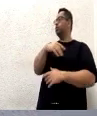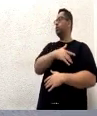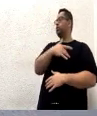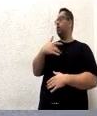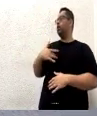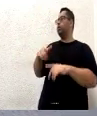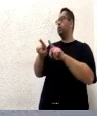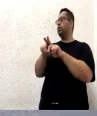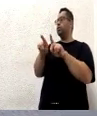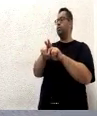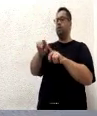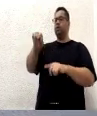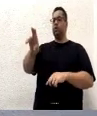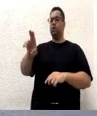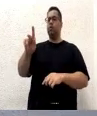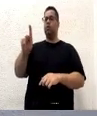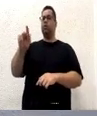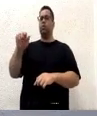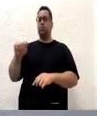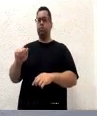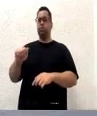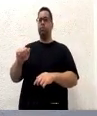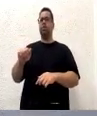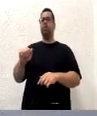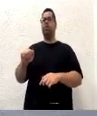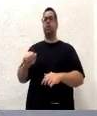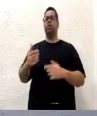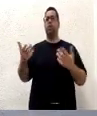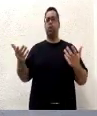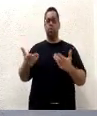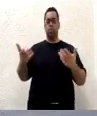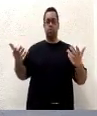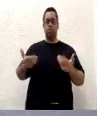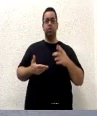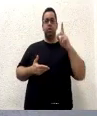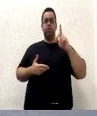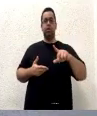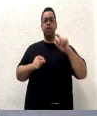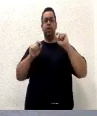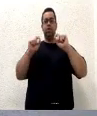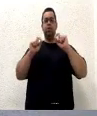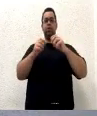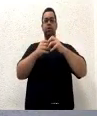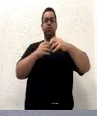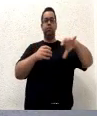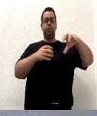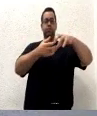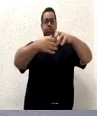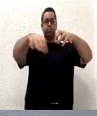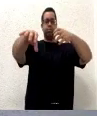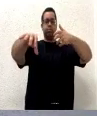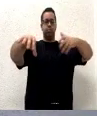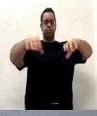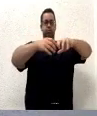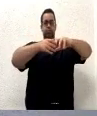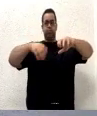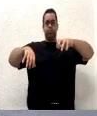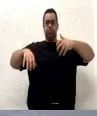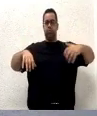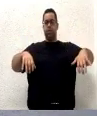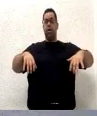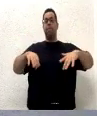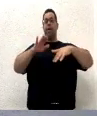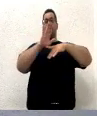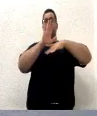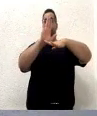não centraliza, então a gente descentraliza, então é tudo para facilitar a locomoção e o deslocamento da pessoa.